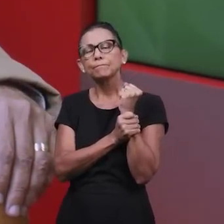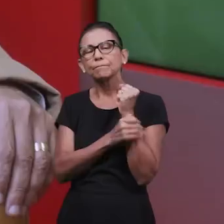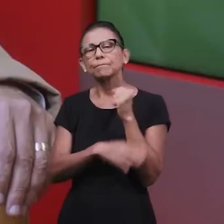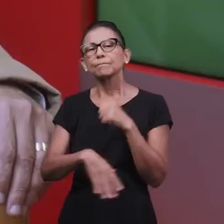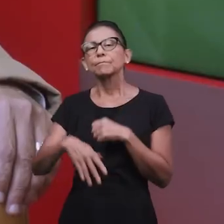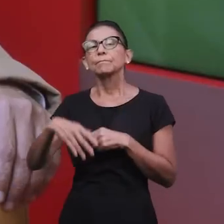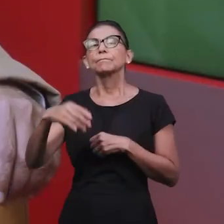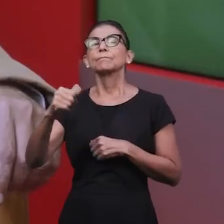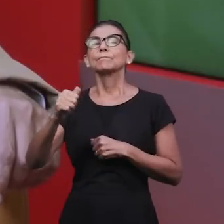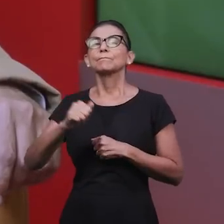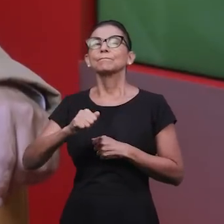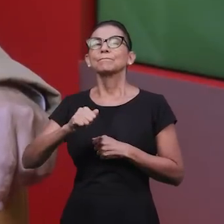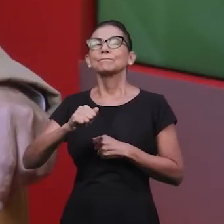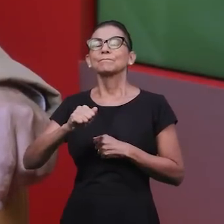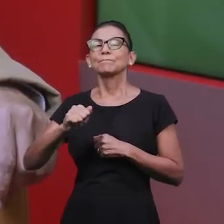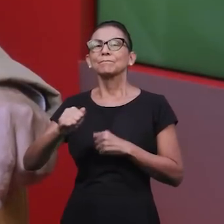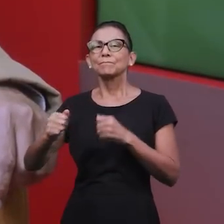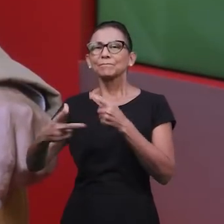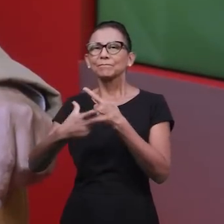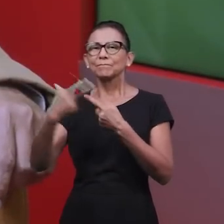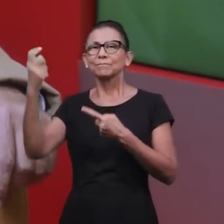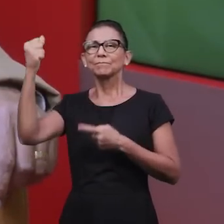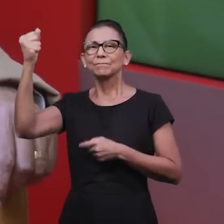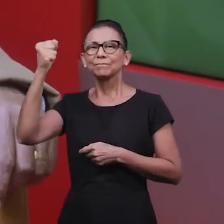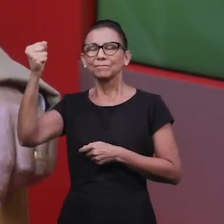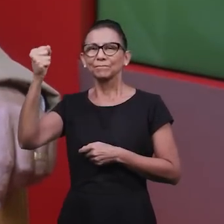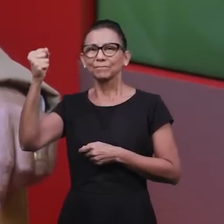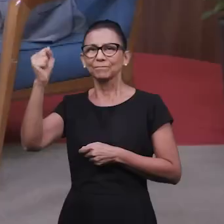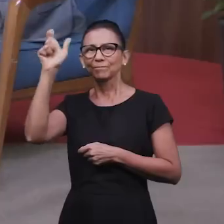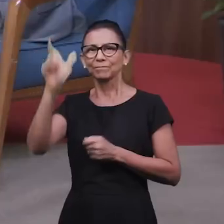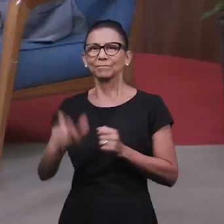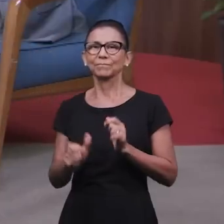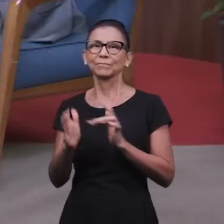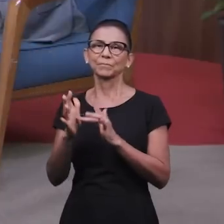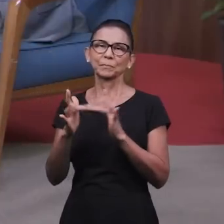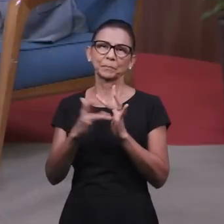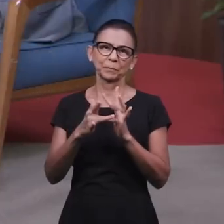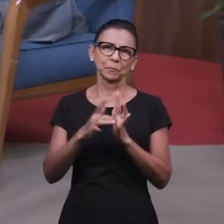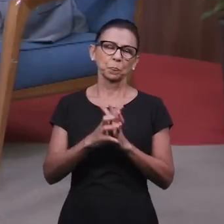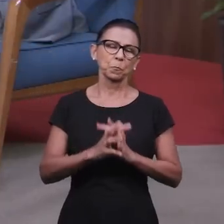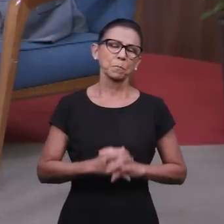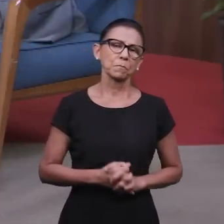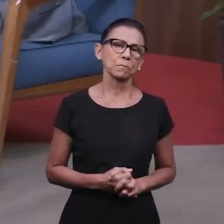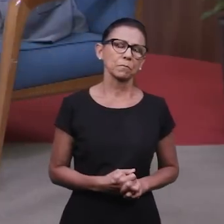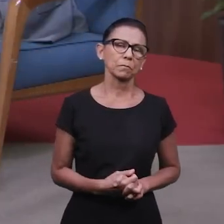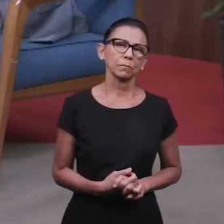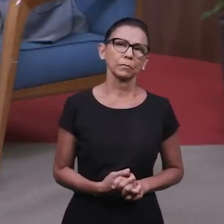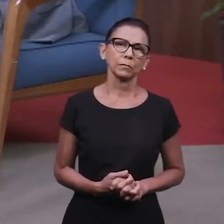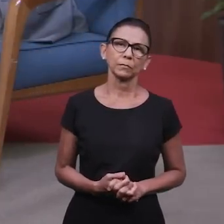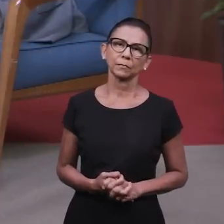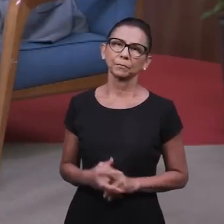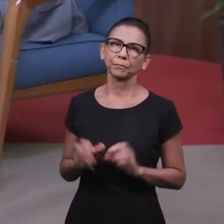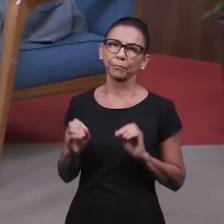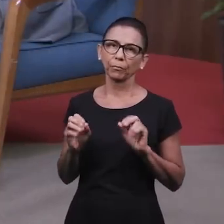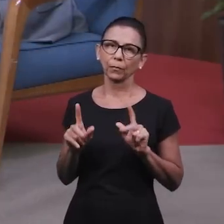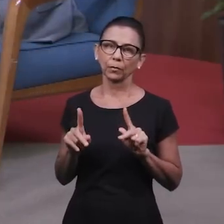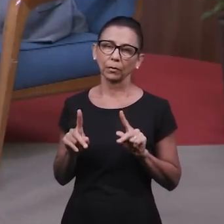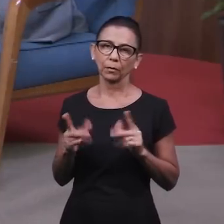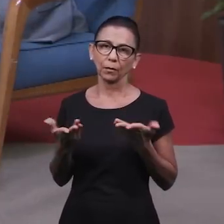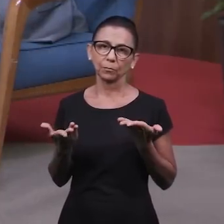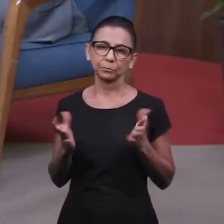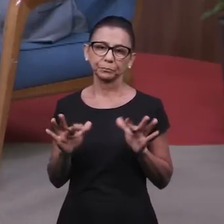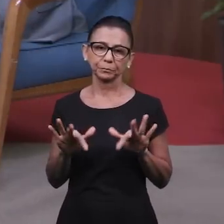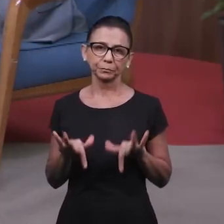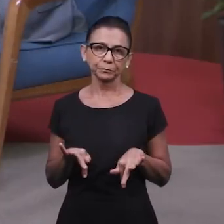que vencedora em Cristo Jesus. Louvado seja Que Deus os Jesus. abençoe. Glória a Jesus. Muito